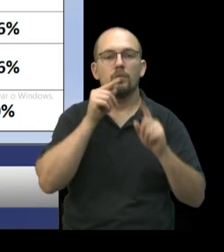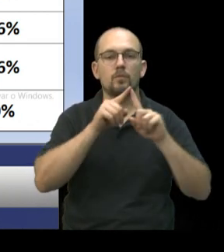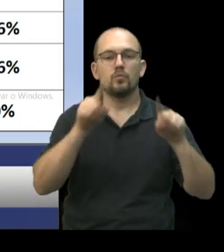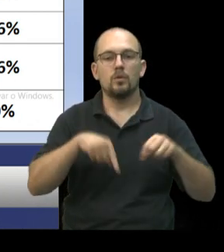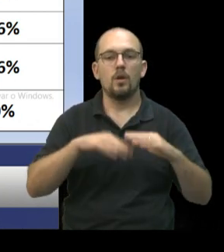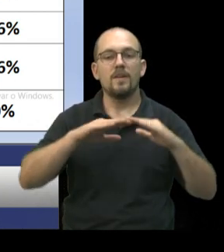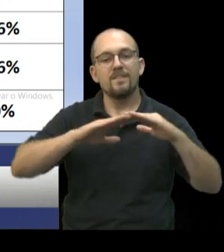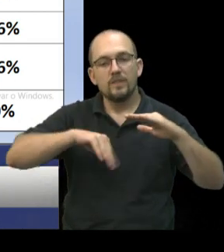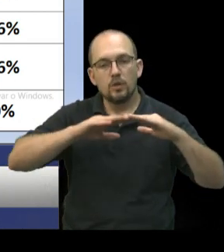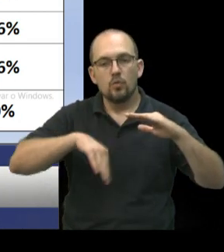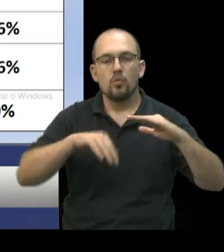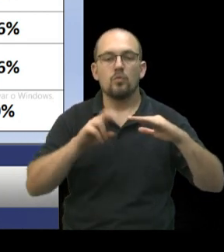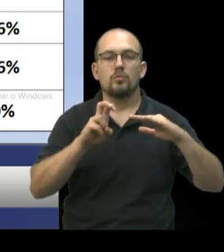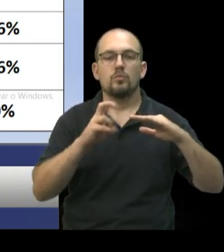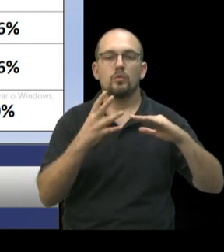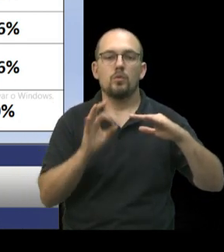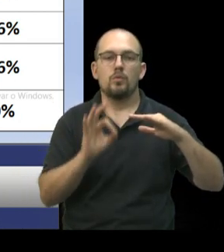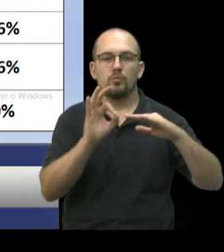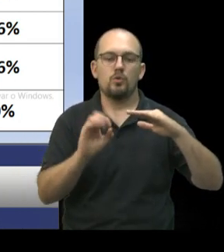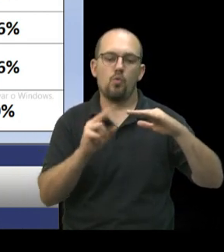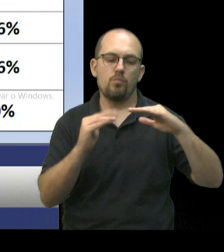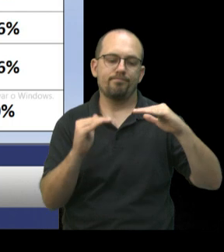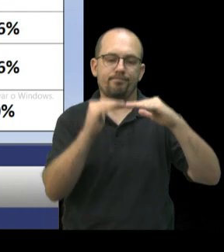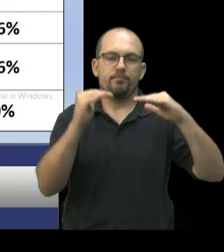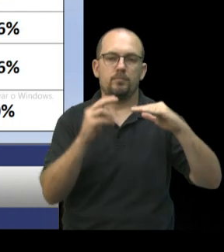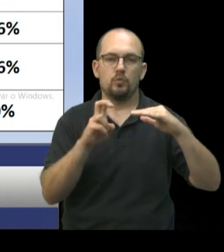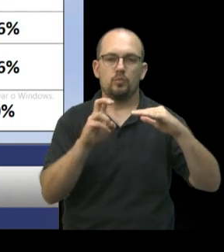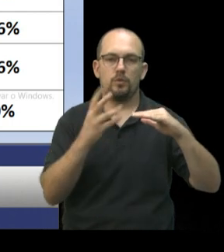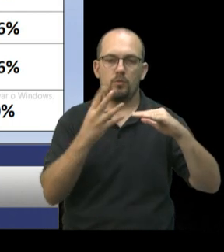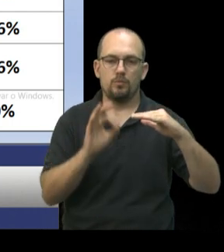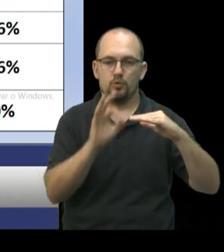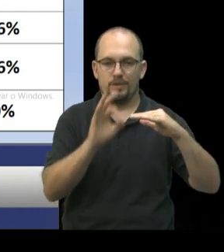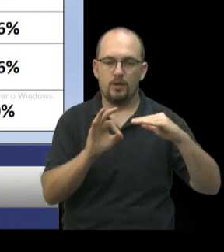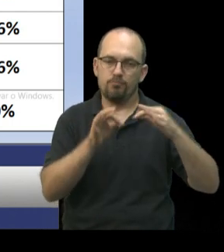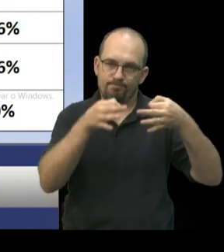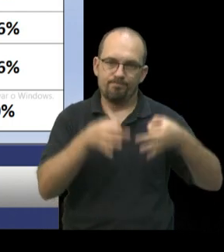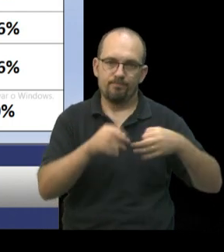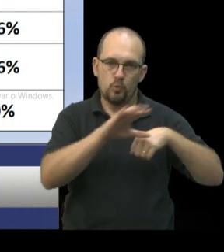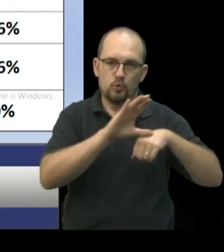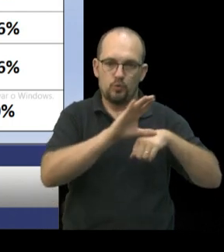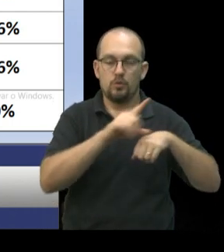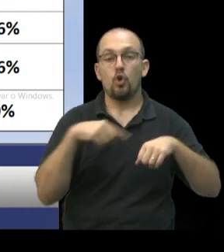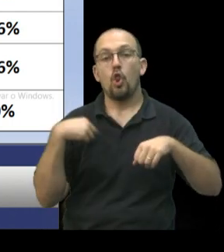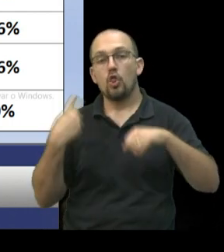inferior ou igual a 54%, que é o recomendado, nós estamos atingindo